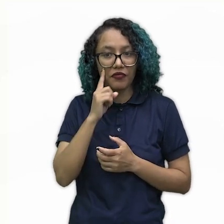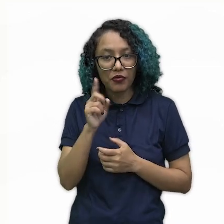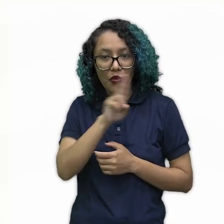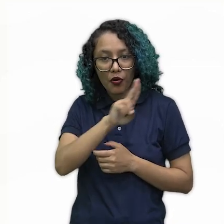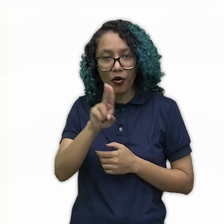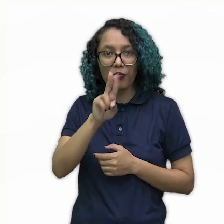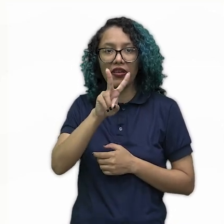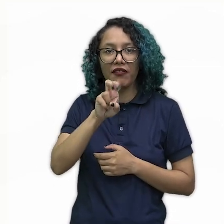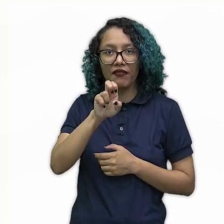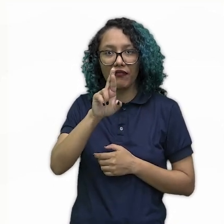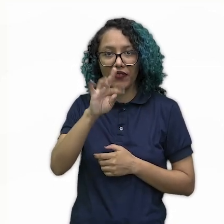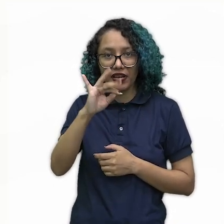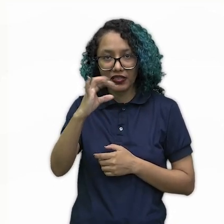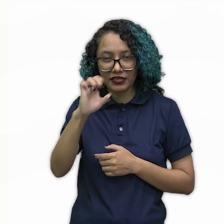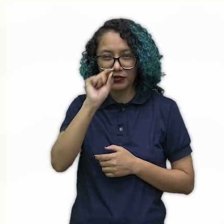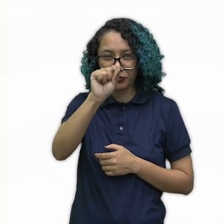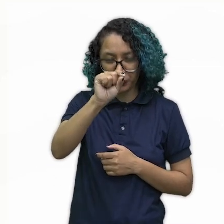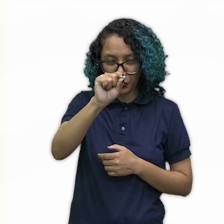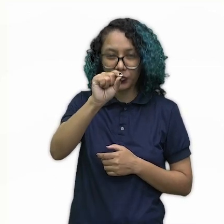aqui, ok?